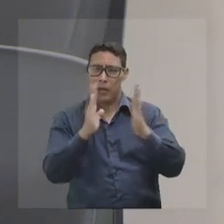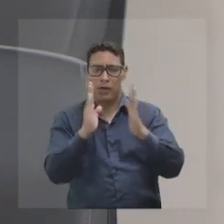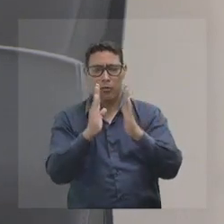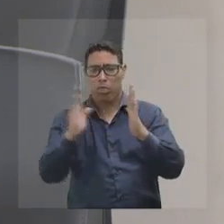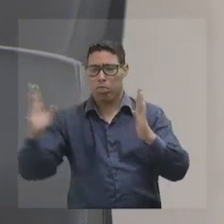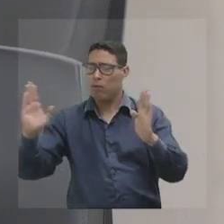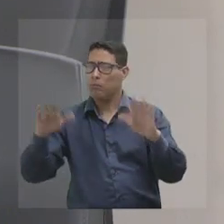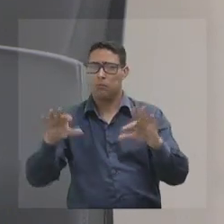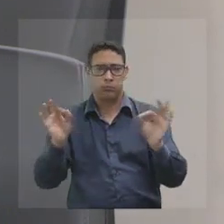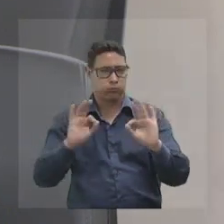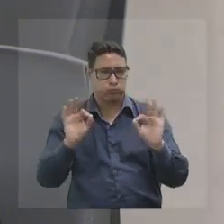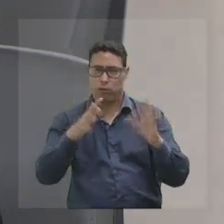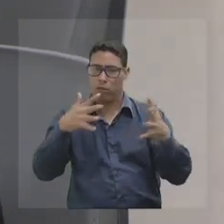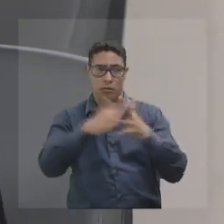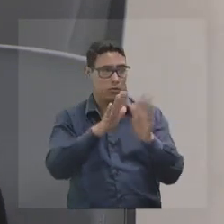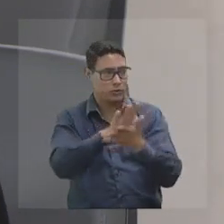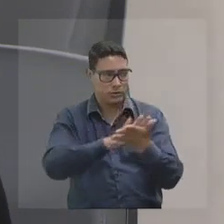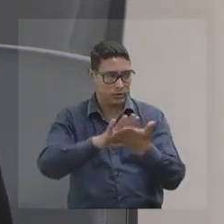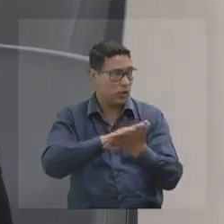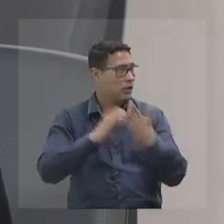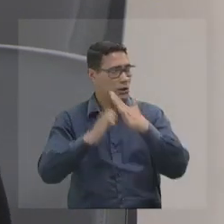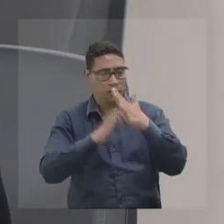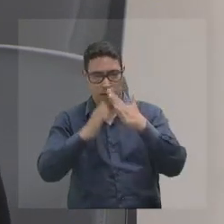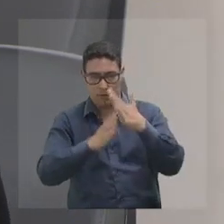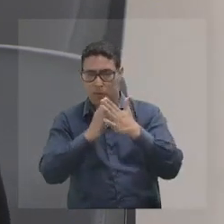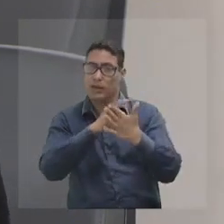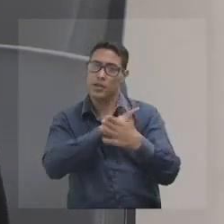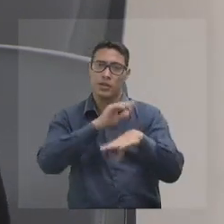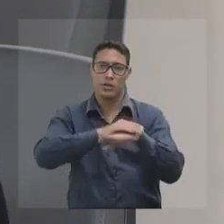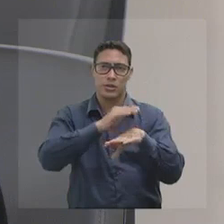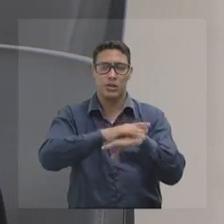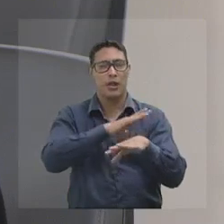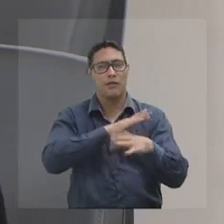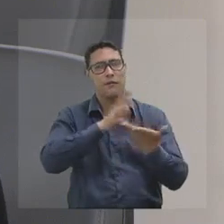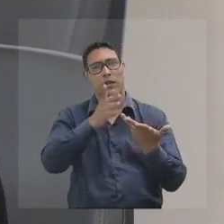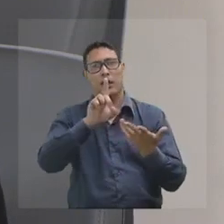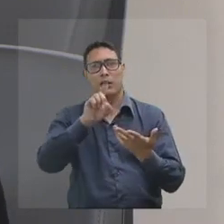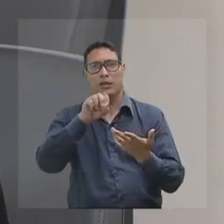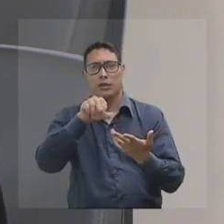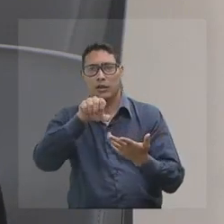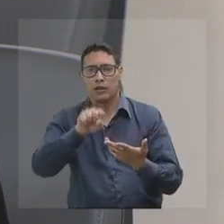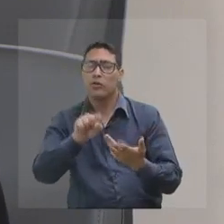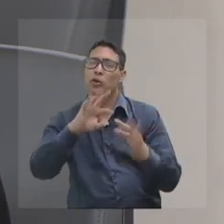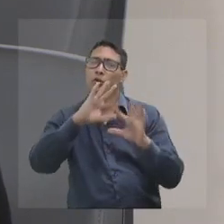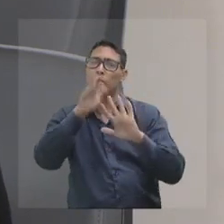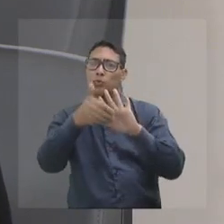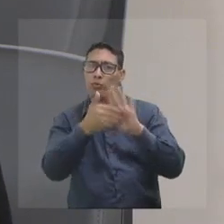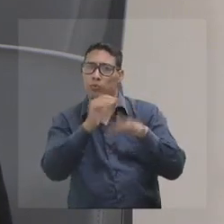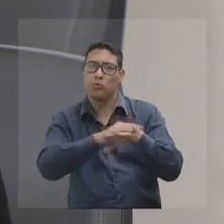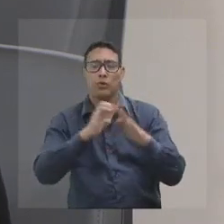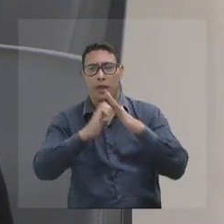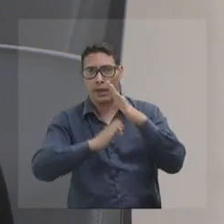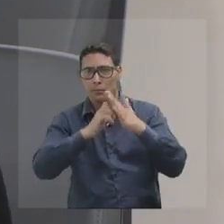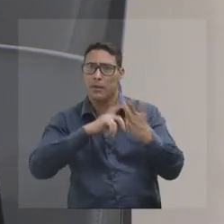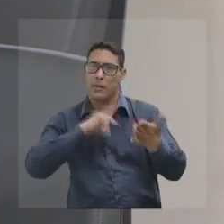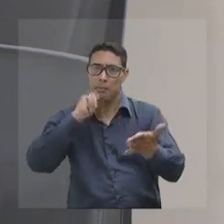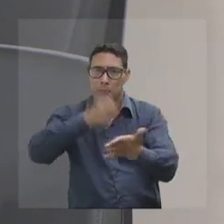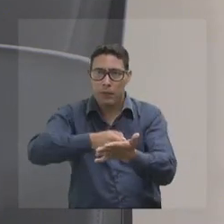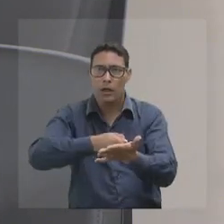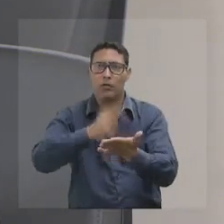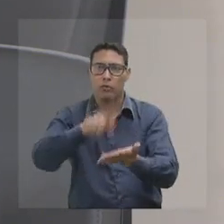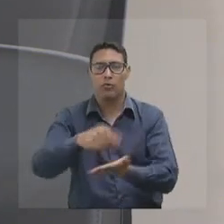um sistema né que nós chamamos de dano moral coletivo então todas essas empresas tiveram que pagar um determinado valor que